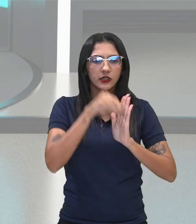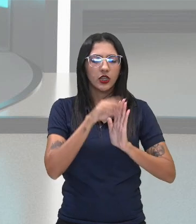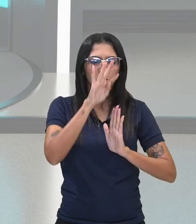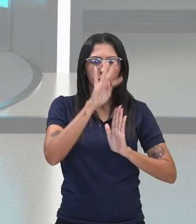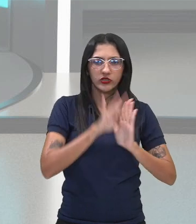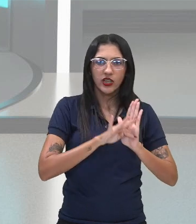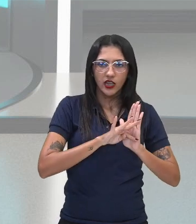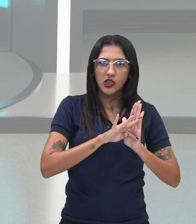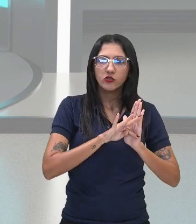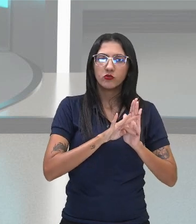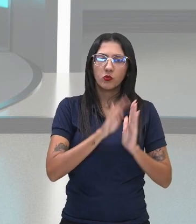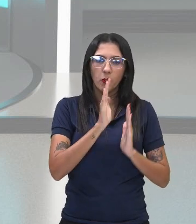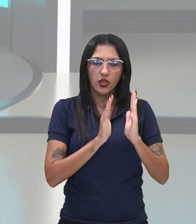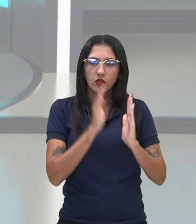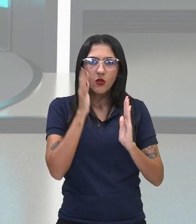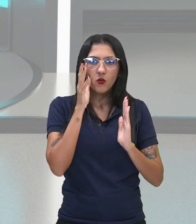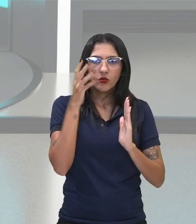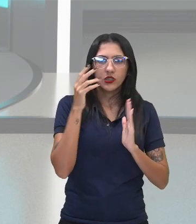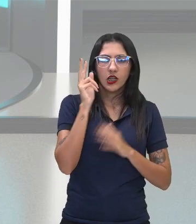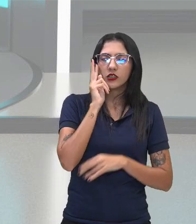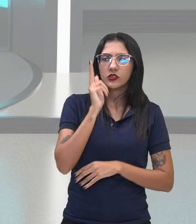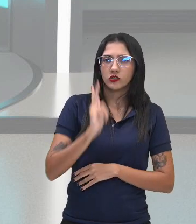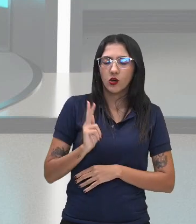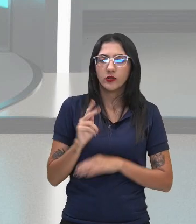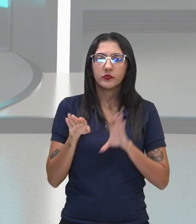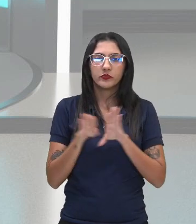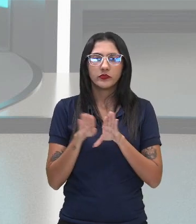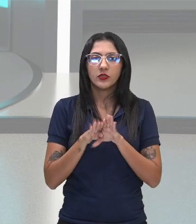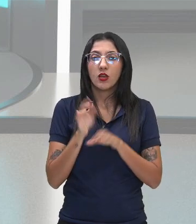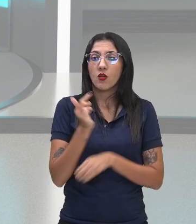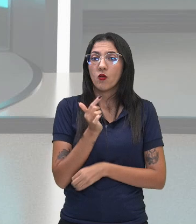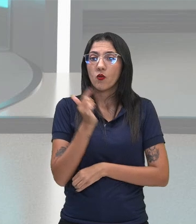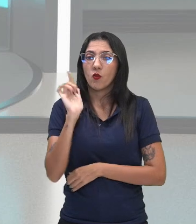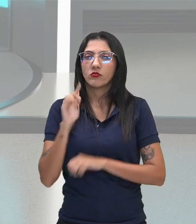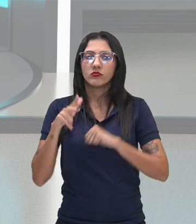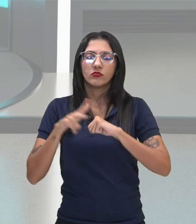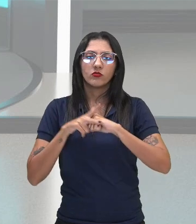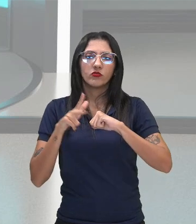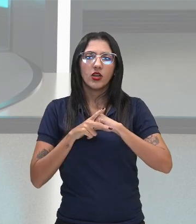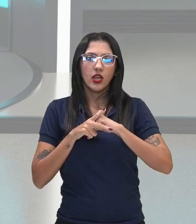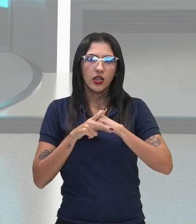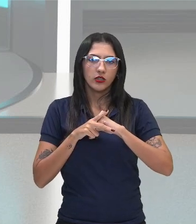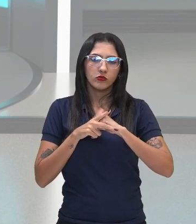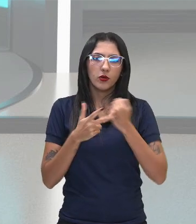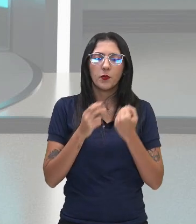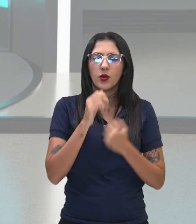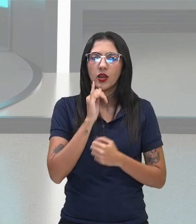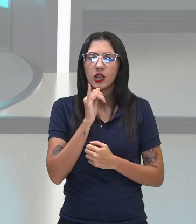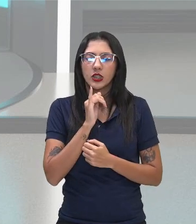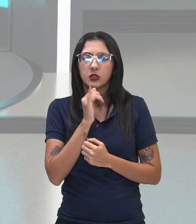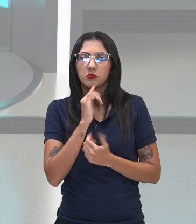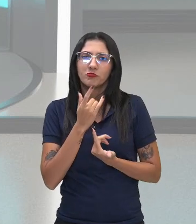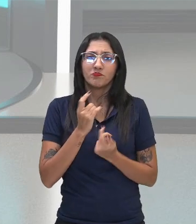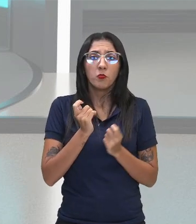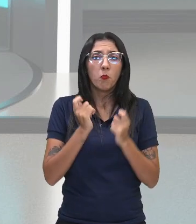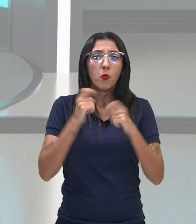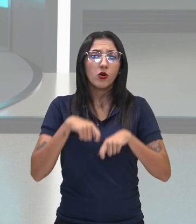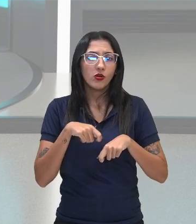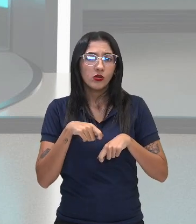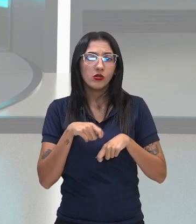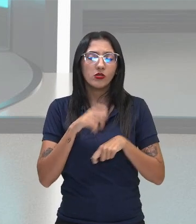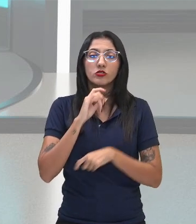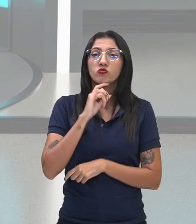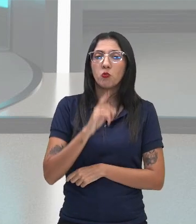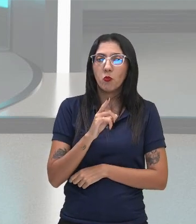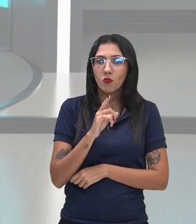tempo indicativo, como os verbos do modo subjuntivo, que pode acontecer ou